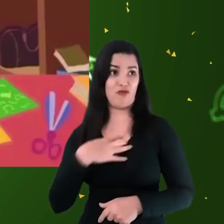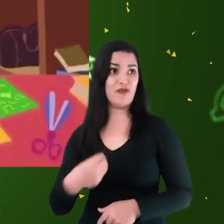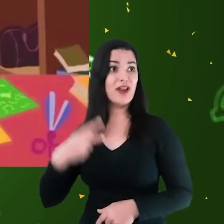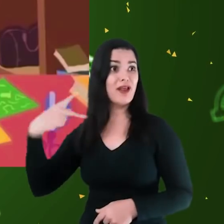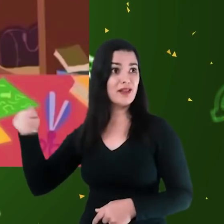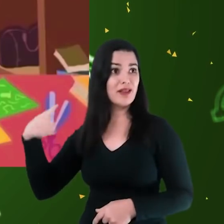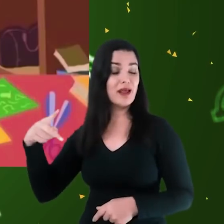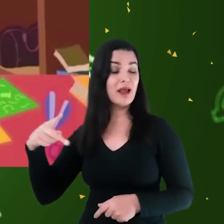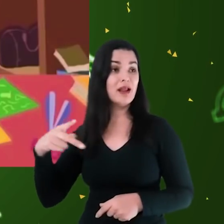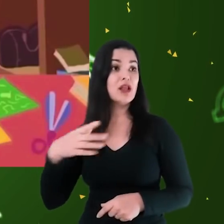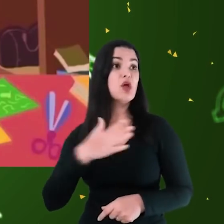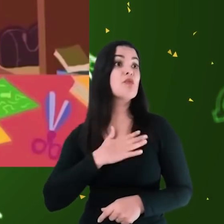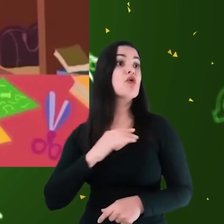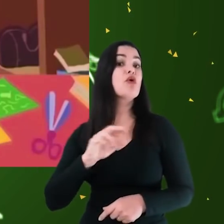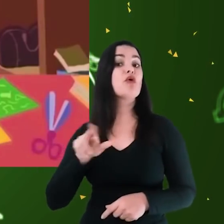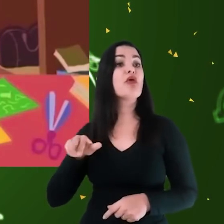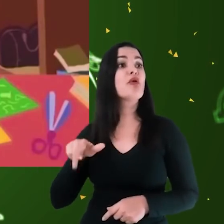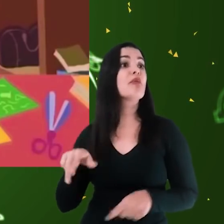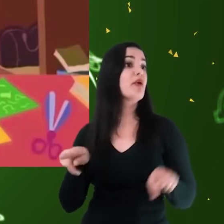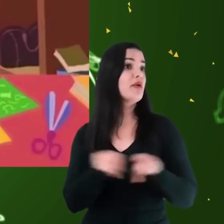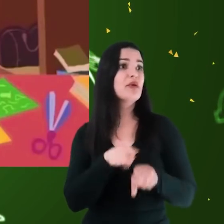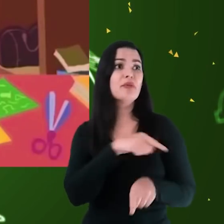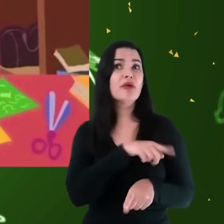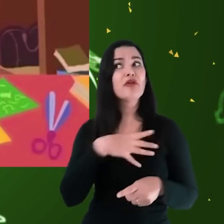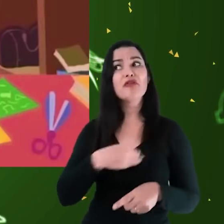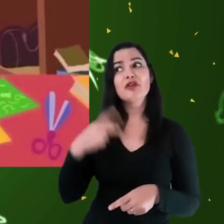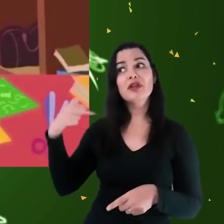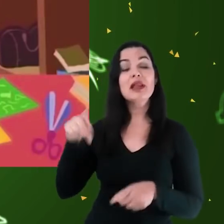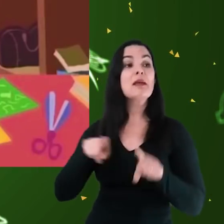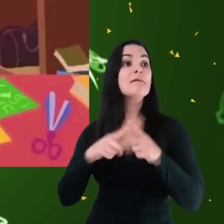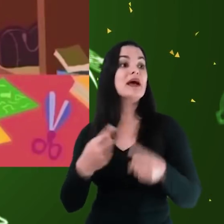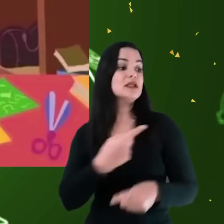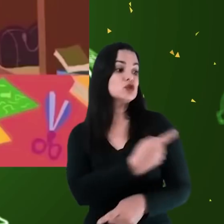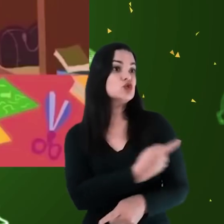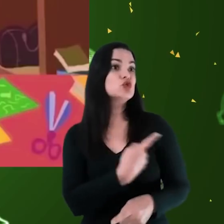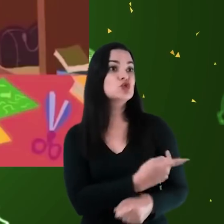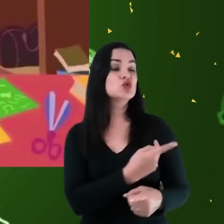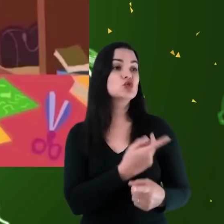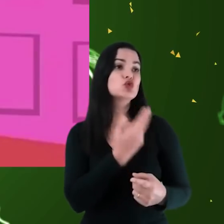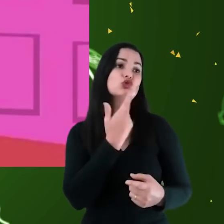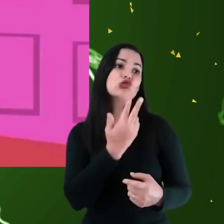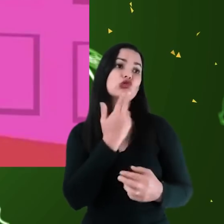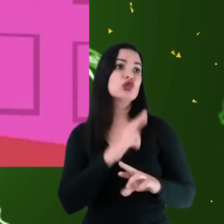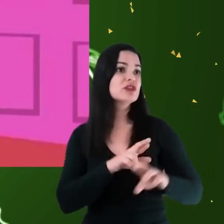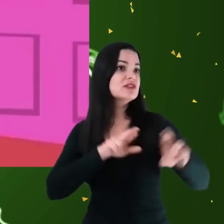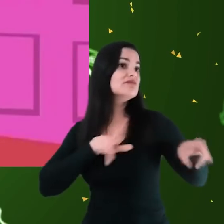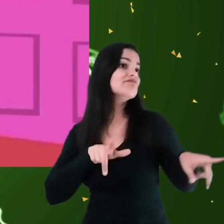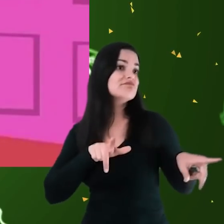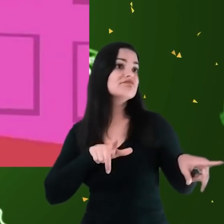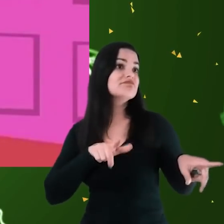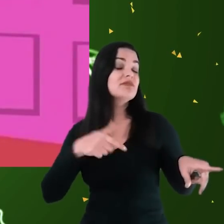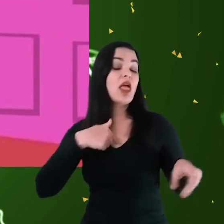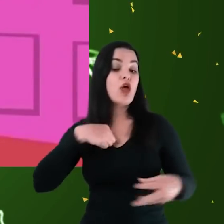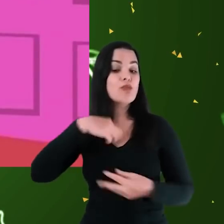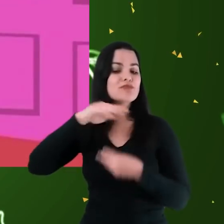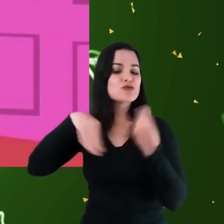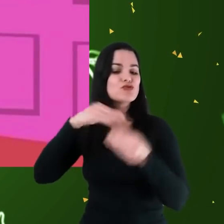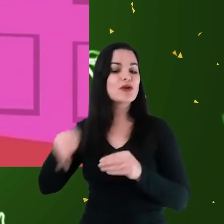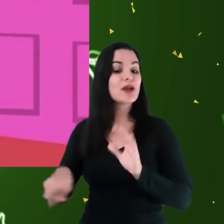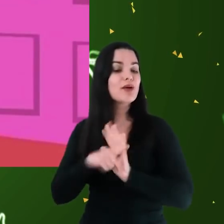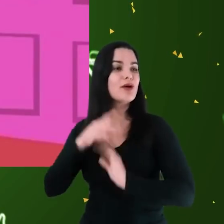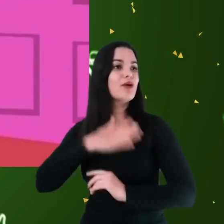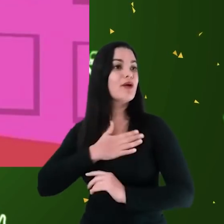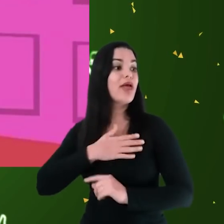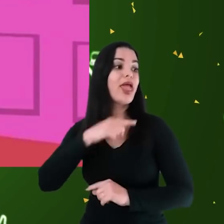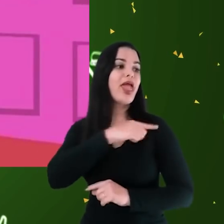igual. Por exemplo, cada um tem sua própria mistura de cores especial, só dele. Mas então vai ter que ter uma